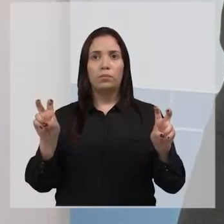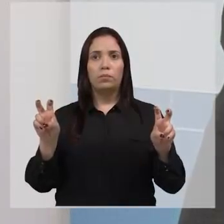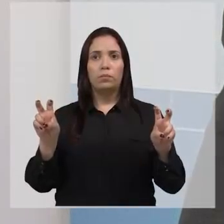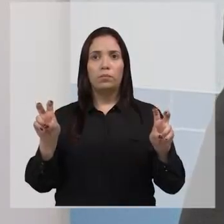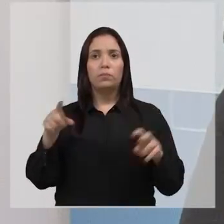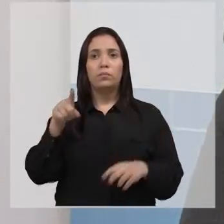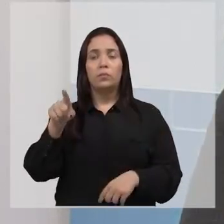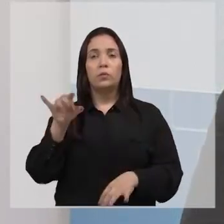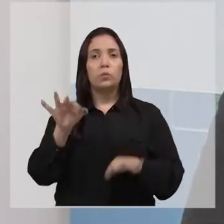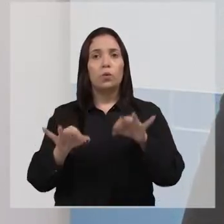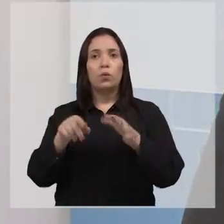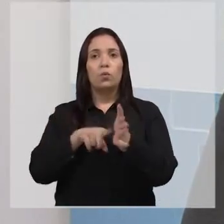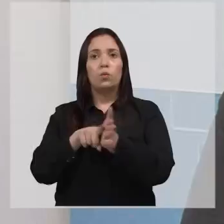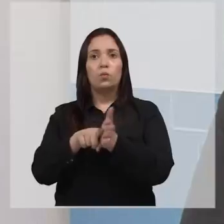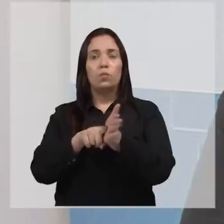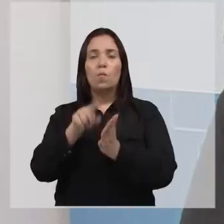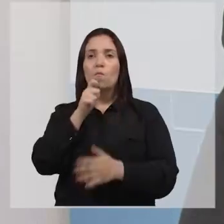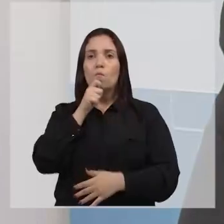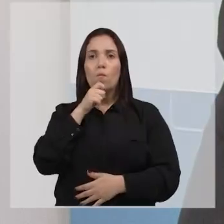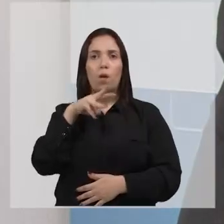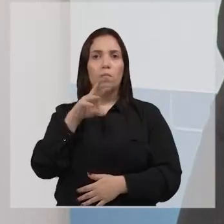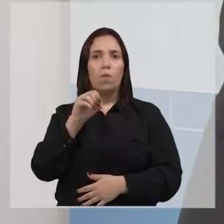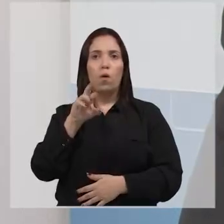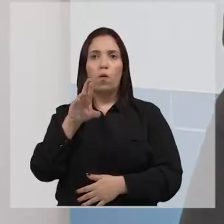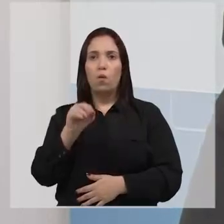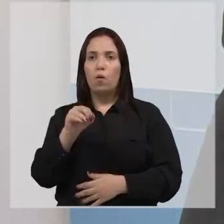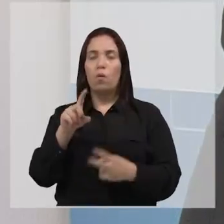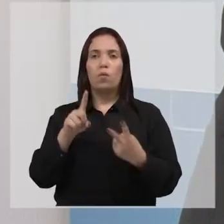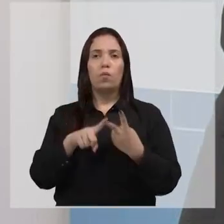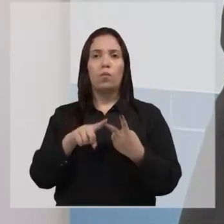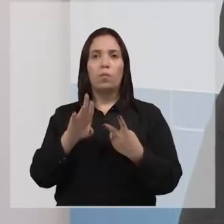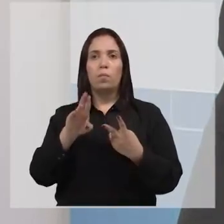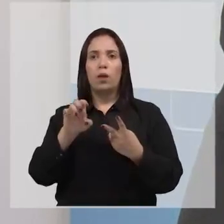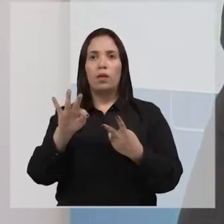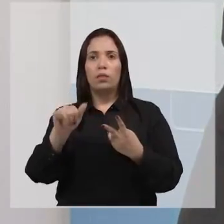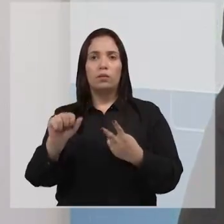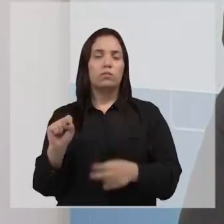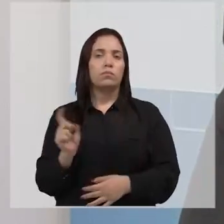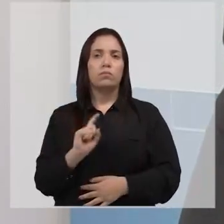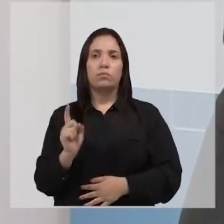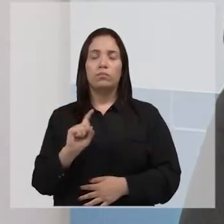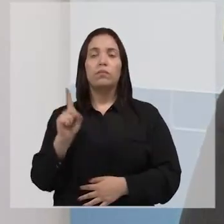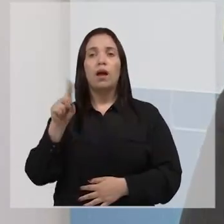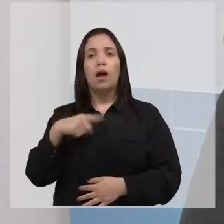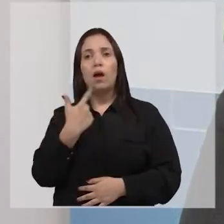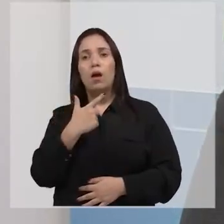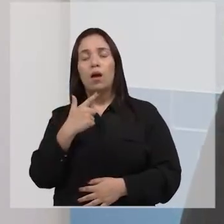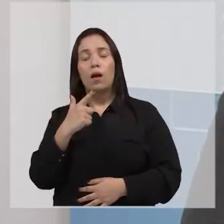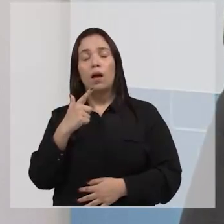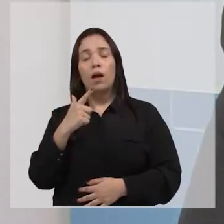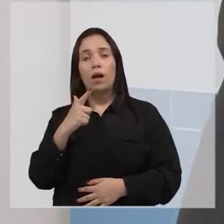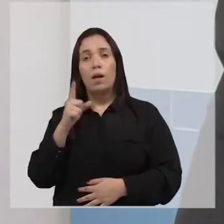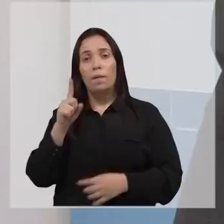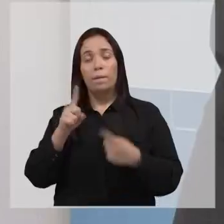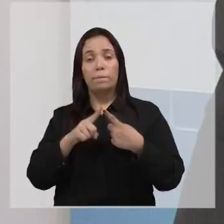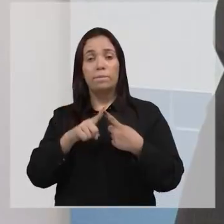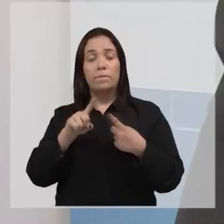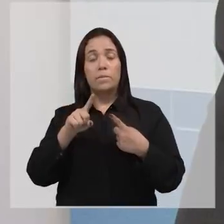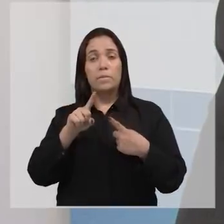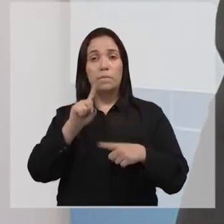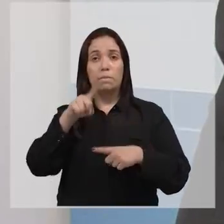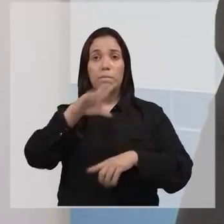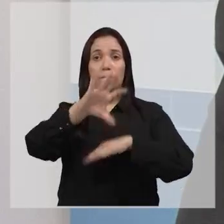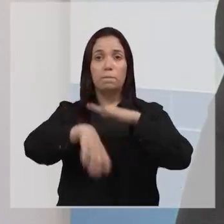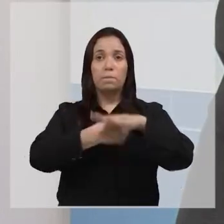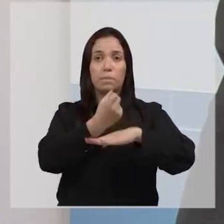está sendo julgado pelo juiz Moro, ou pelo juiz Beta, não sei, no caso seria o juiz Moro, que é Lava Jato. Ele não está